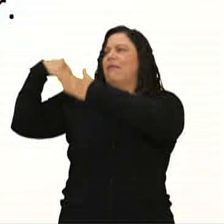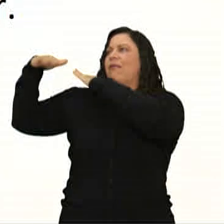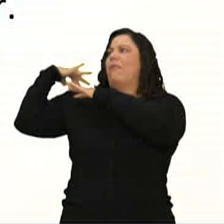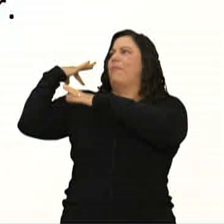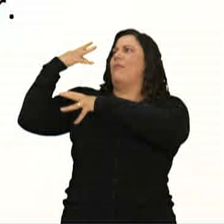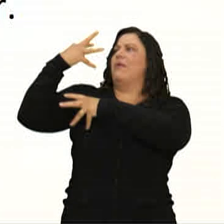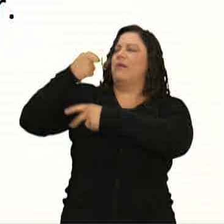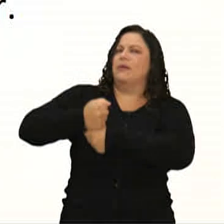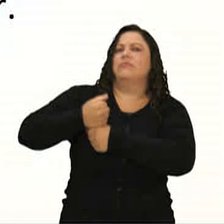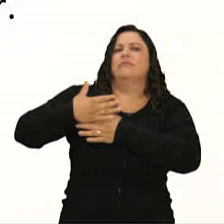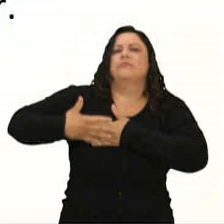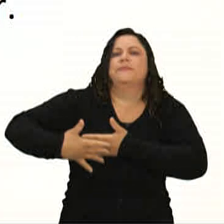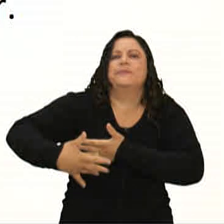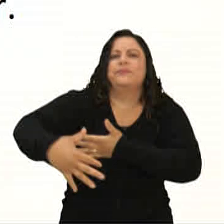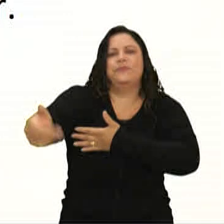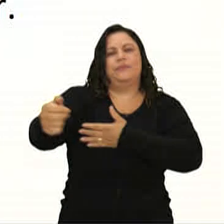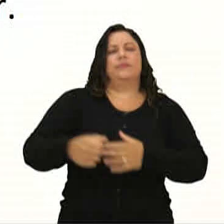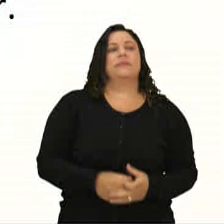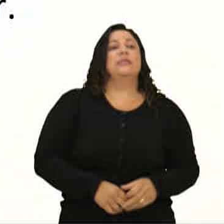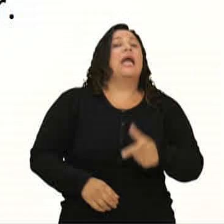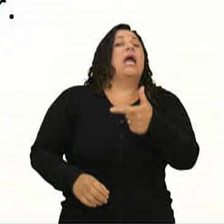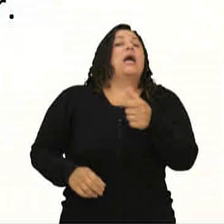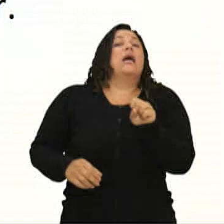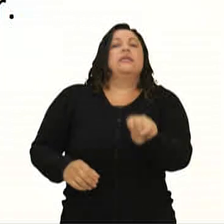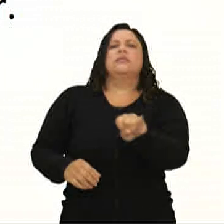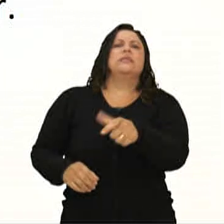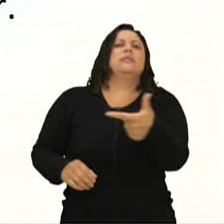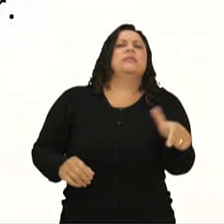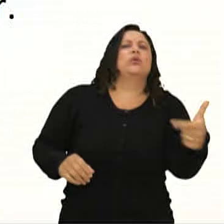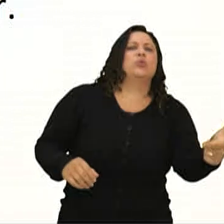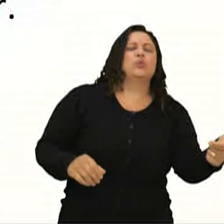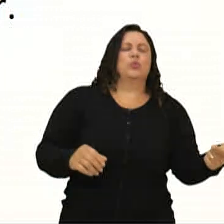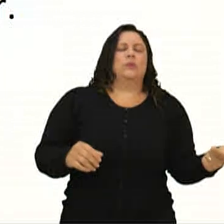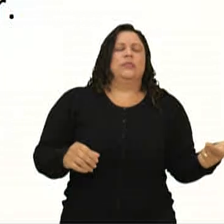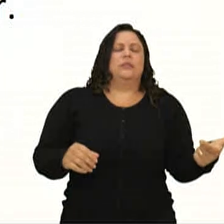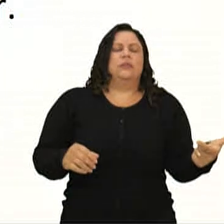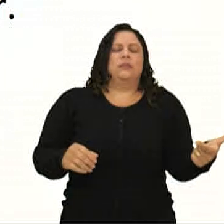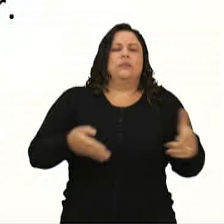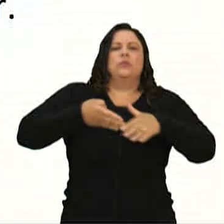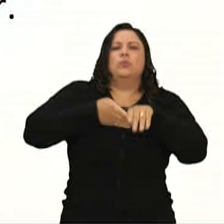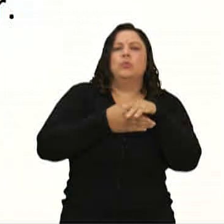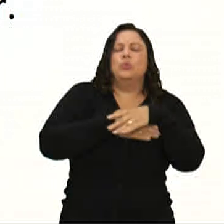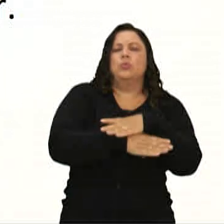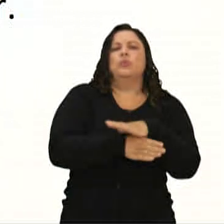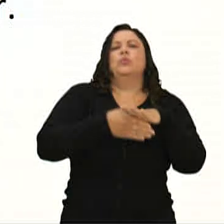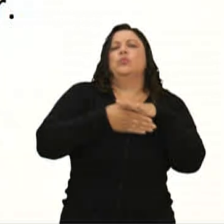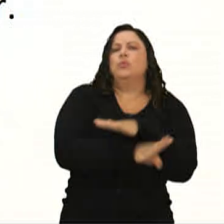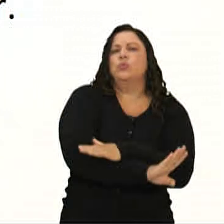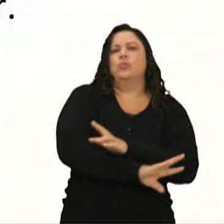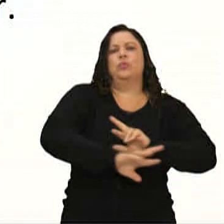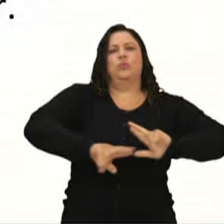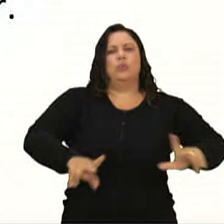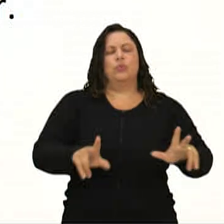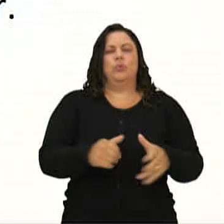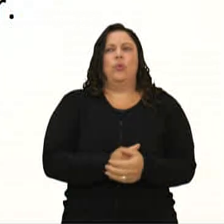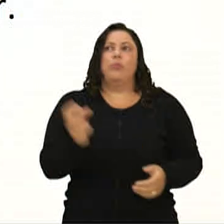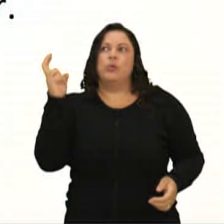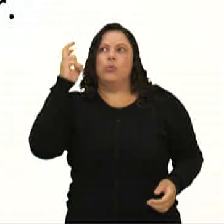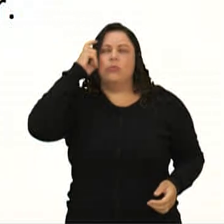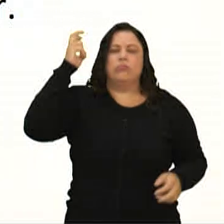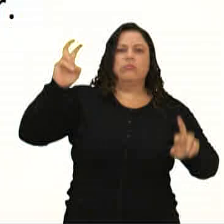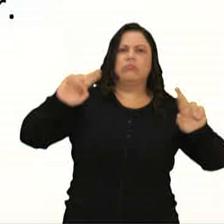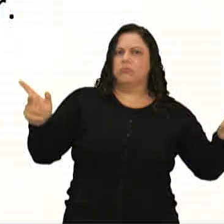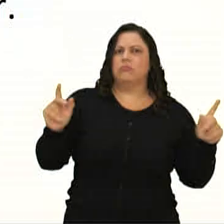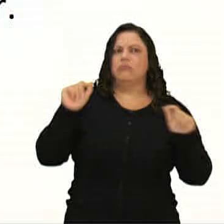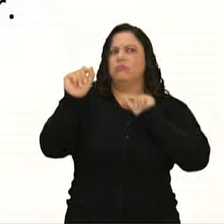nem códigos morais, aí, se não houvesse costume e nem moralidade, cairíamos numa barbárie, uma guerra de todos